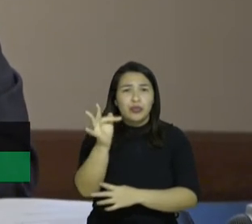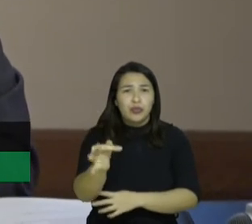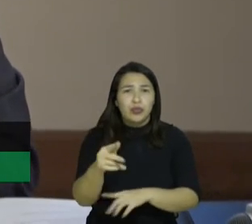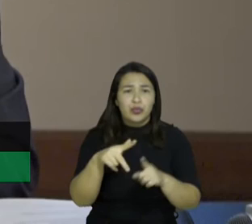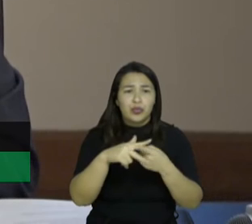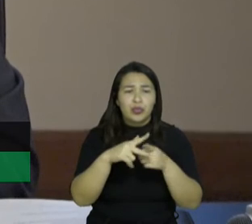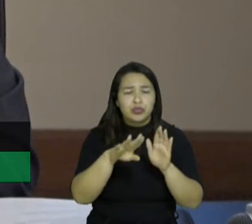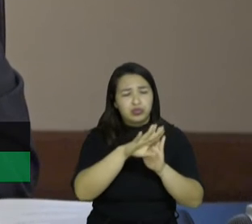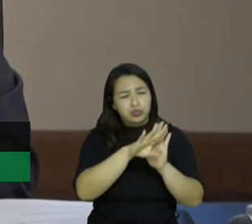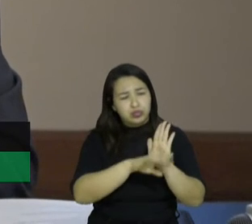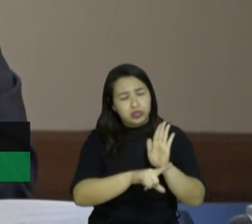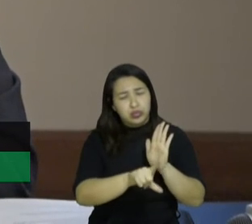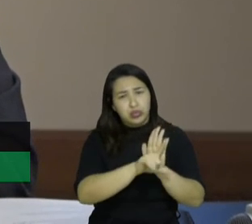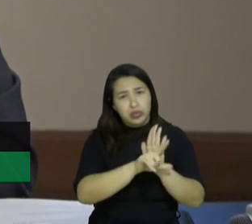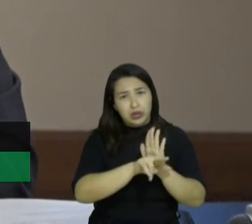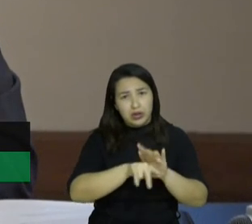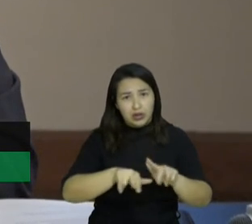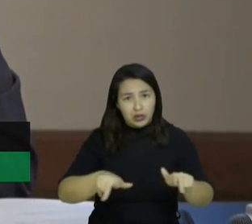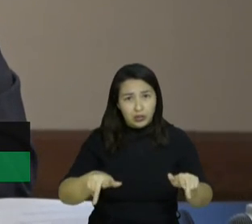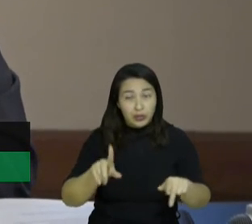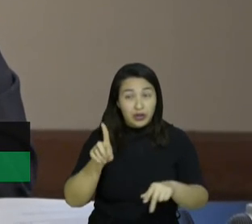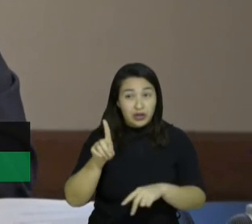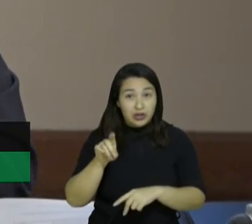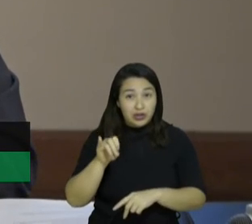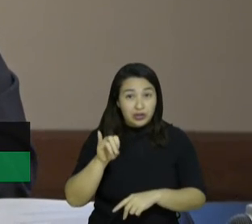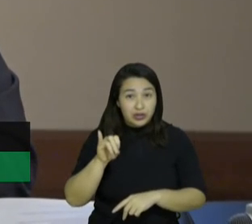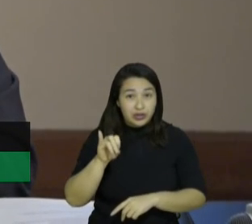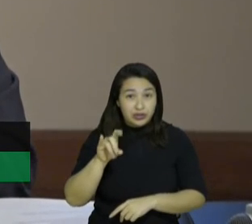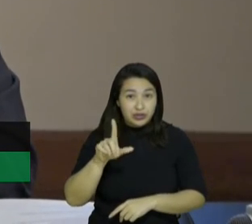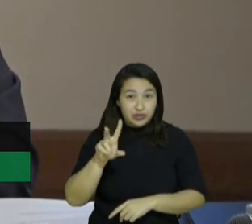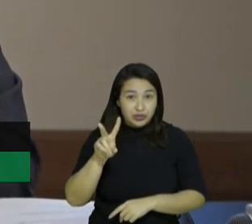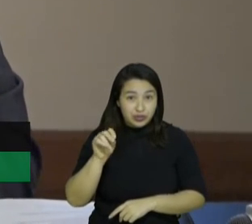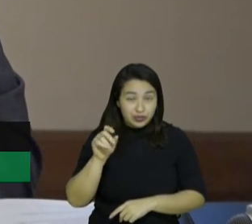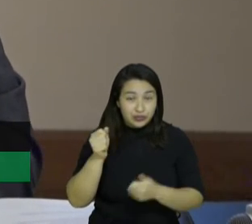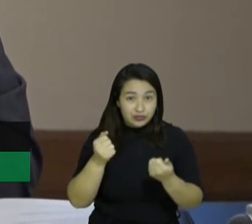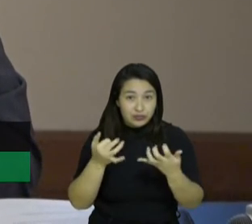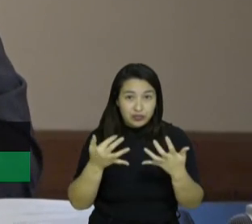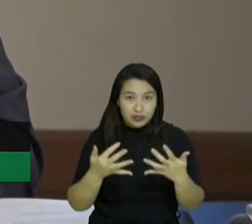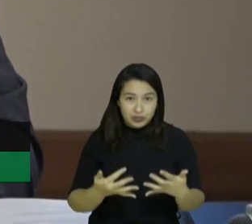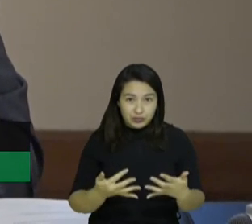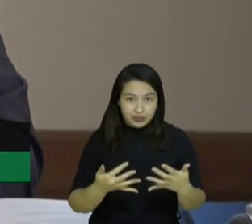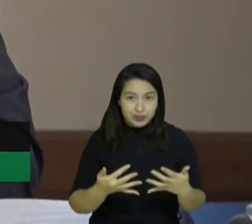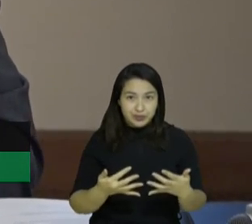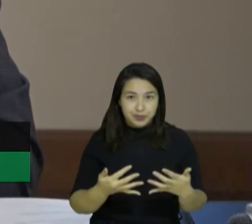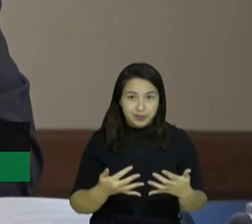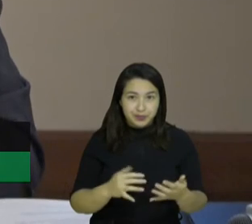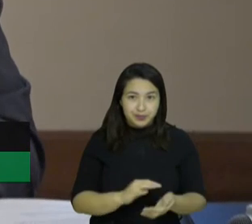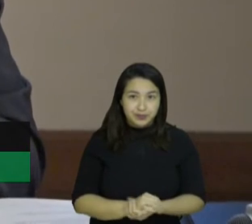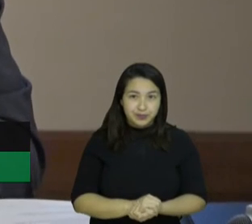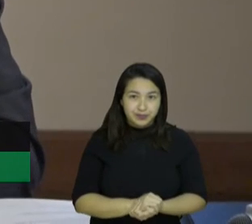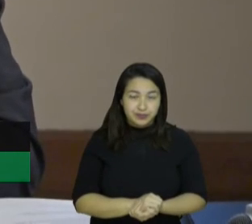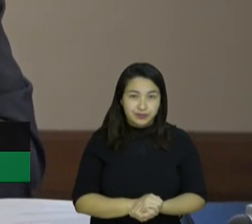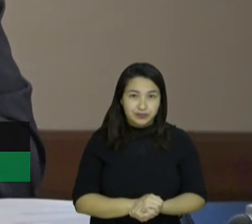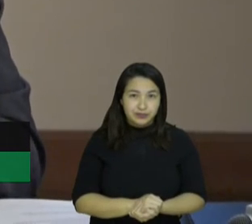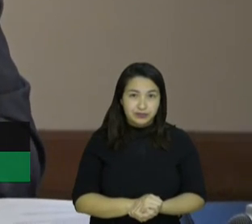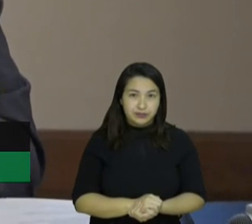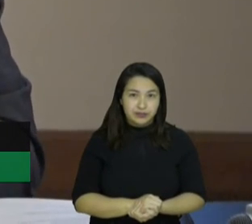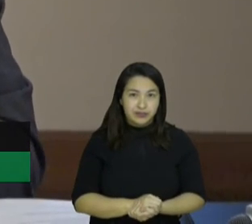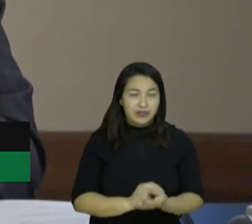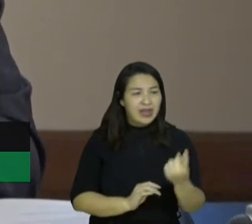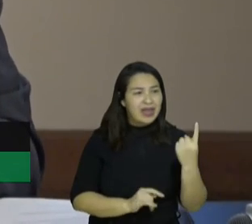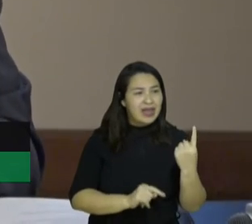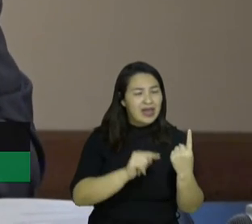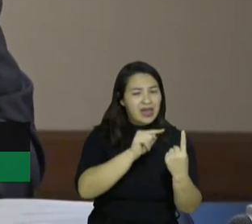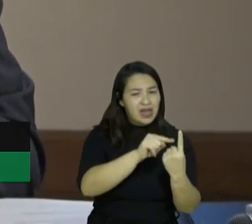eh eu acho que o foi muito feliz ao falar que ex que eh Quando um não quer o outro